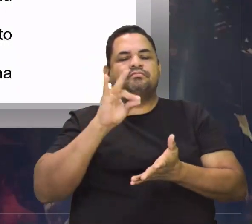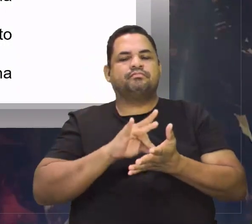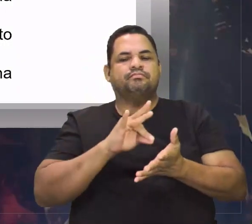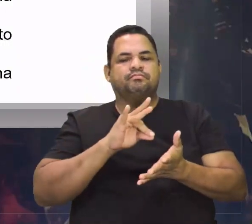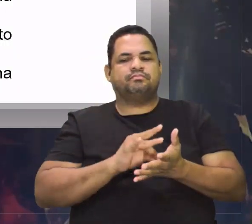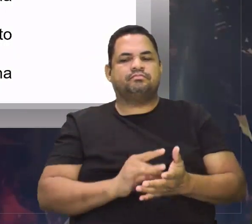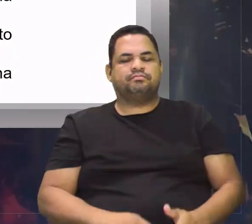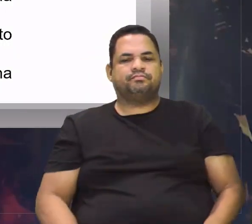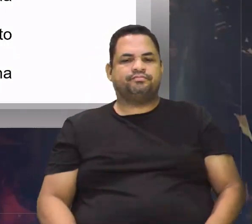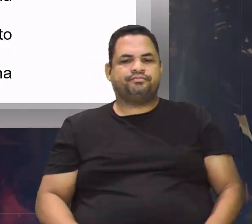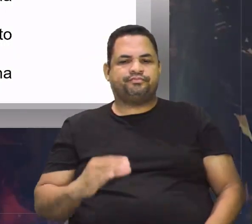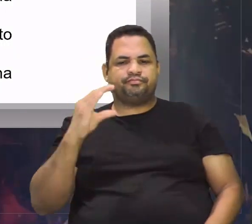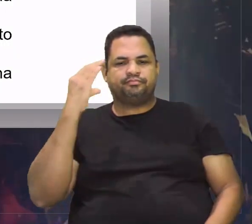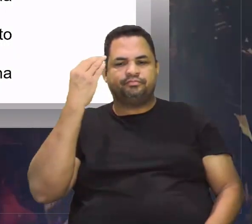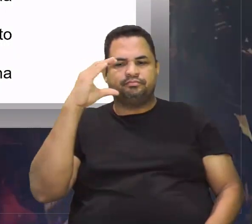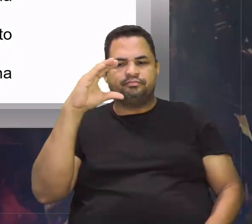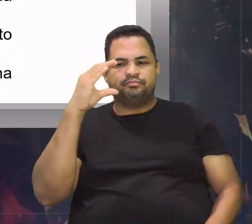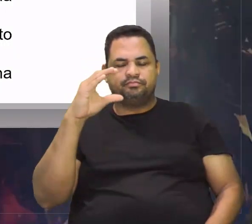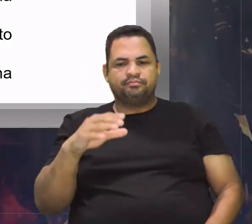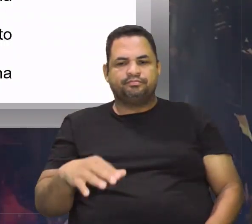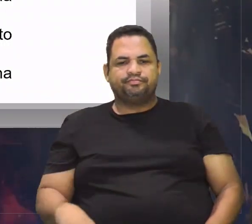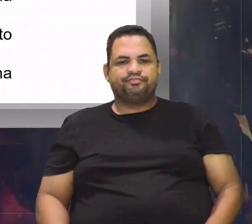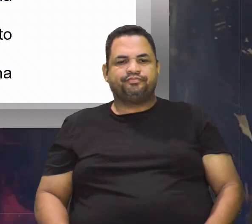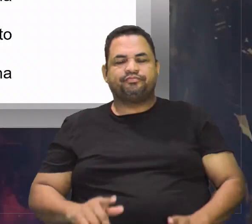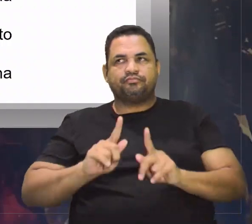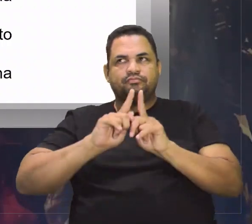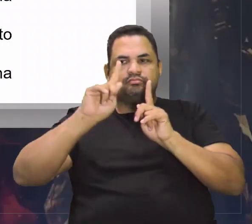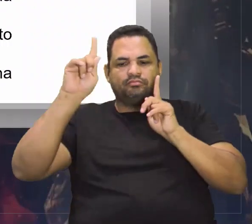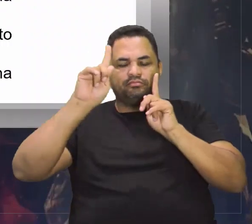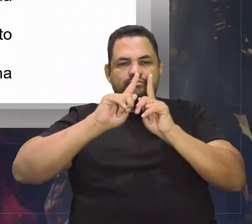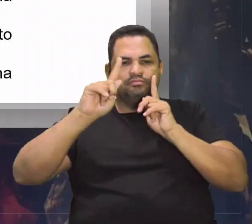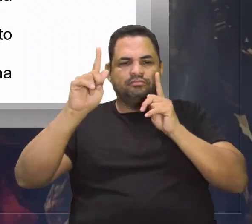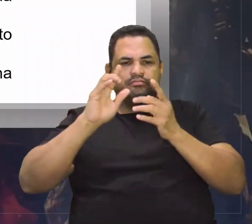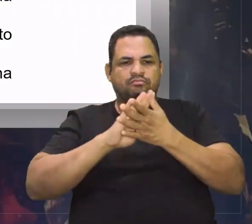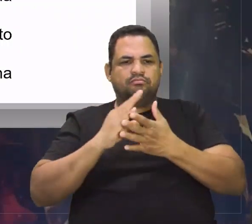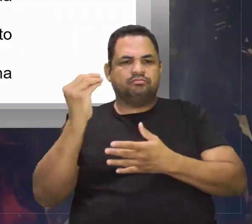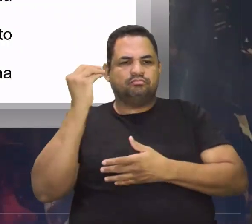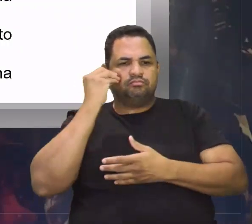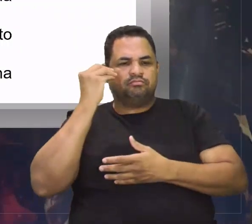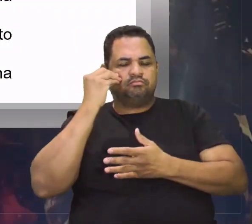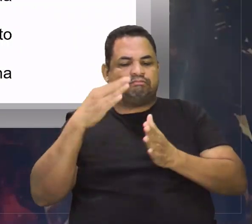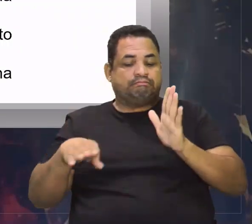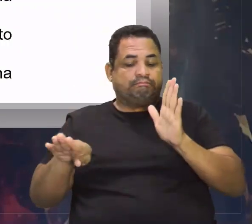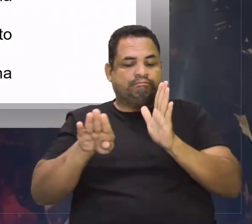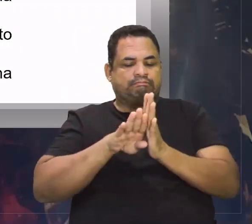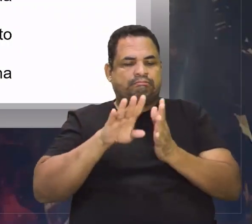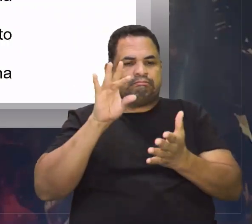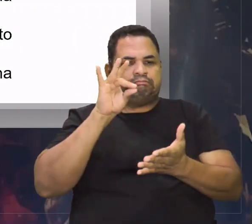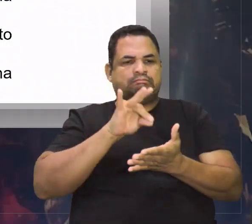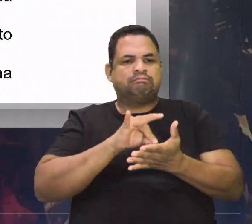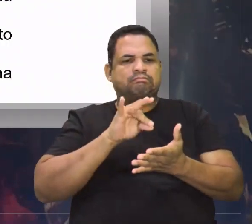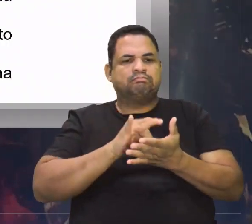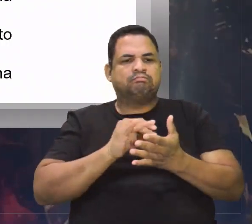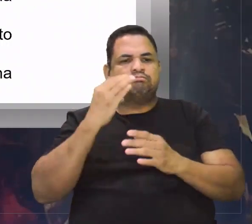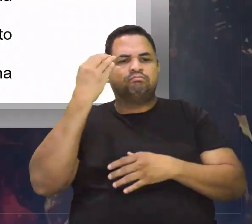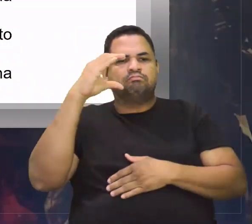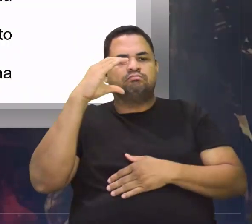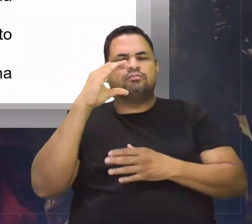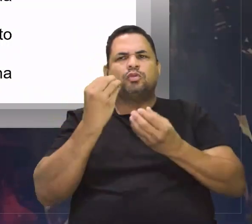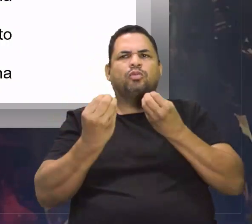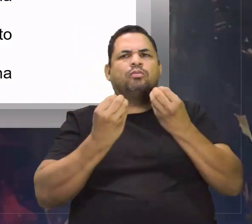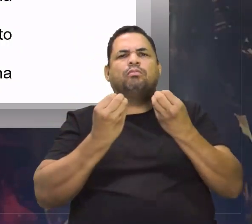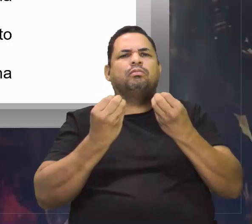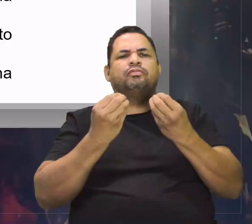verdade científica. E Galileu Galilei, ele tentava chegar a essa verdade científica. De que